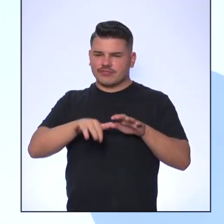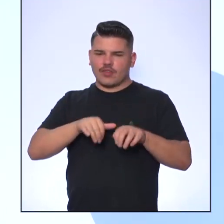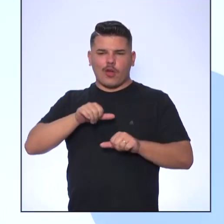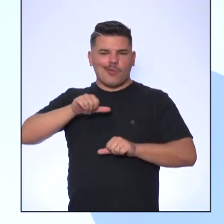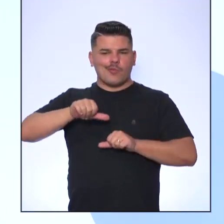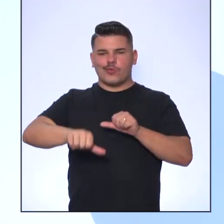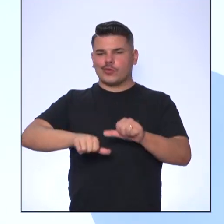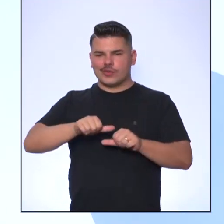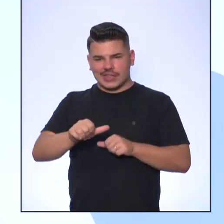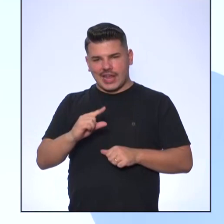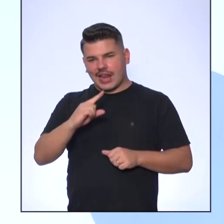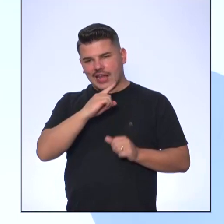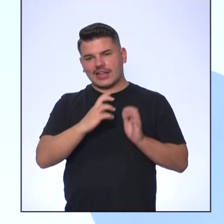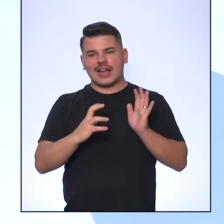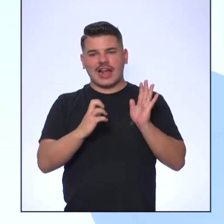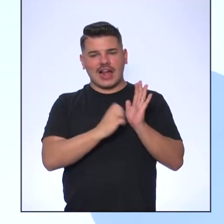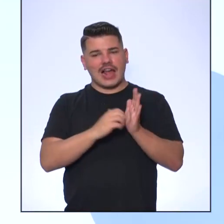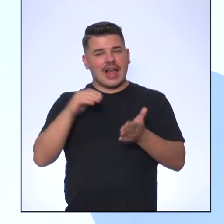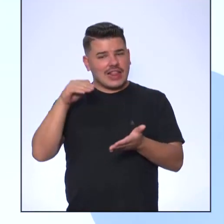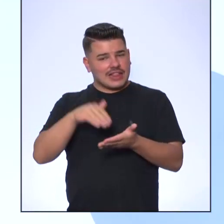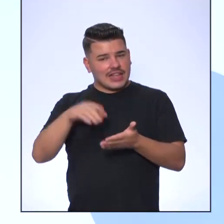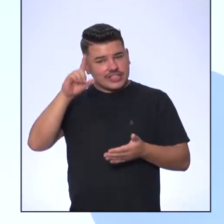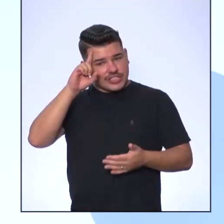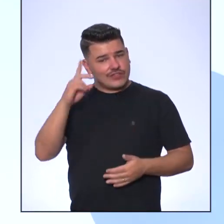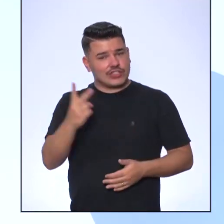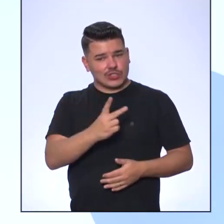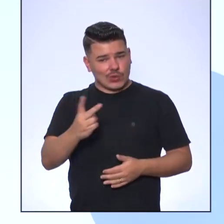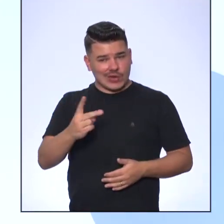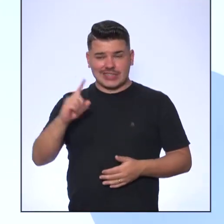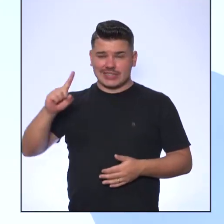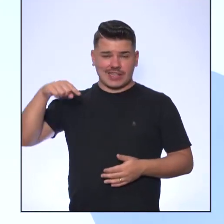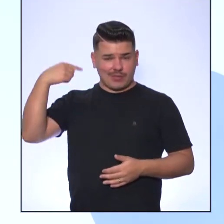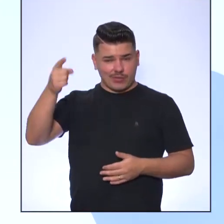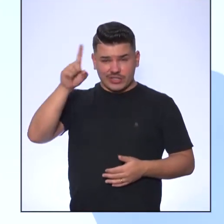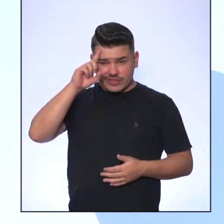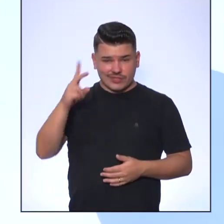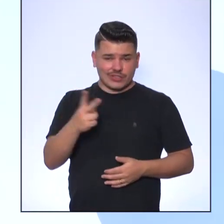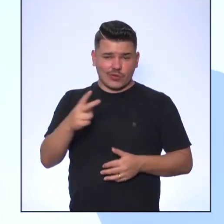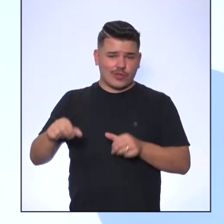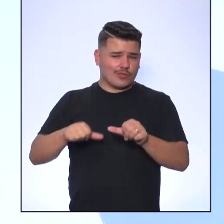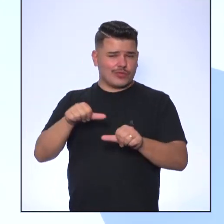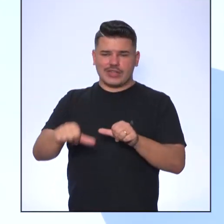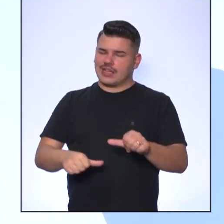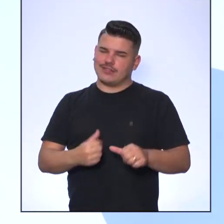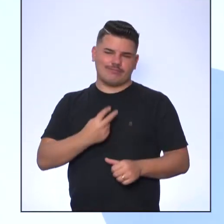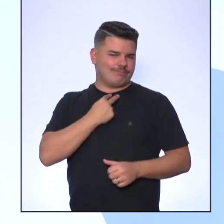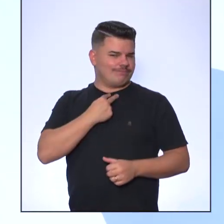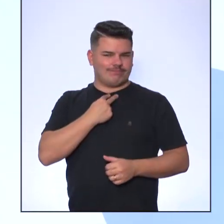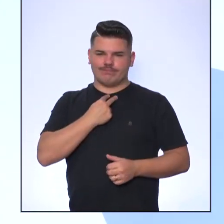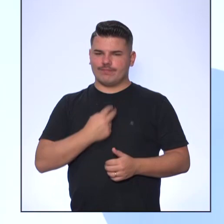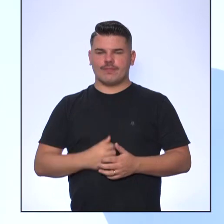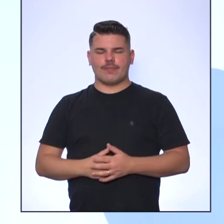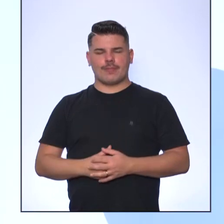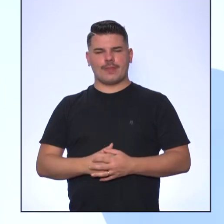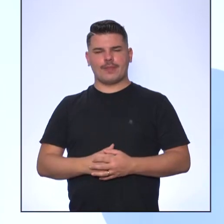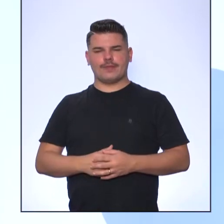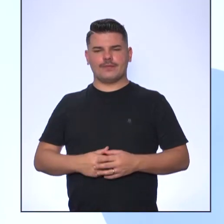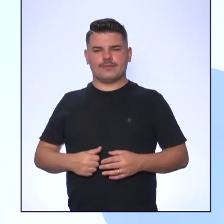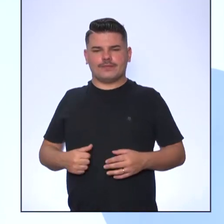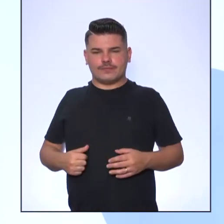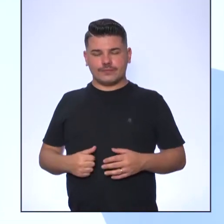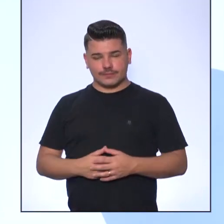escolha, só que tem que ser até o dia 22. Depois do dia 22, não pode mais mudar, galera. Vamos voltar